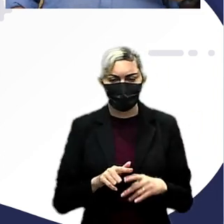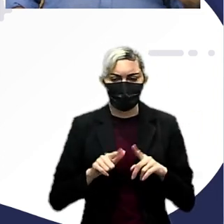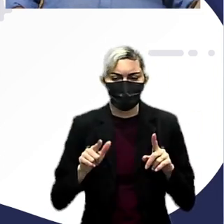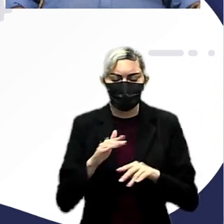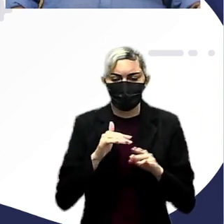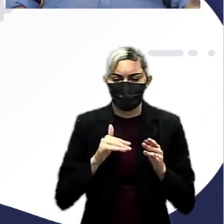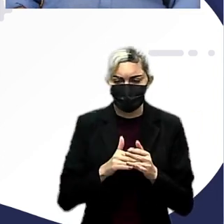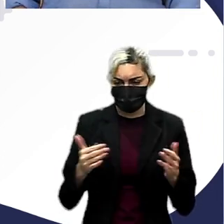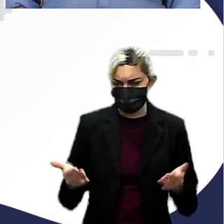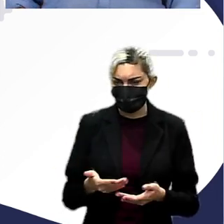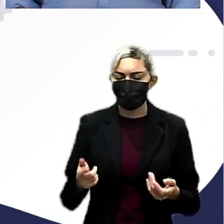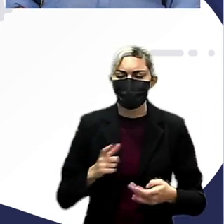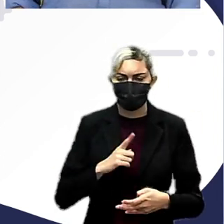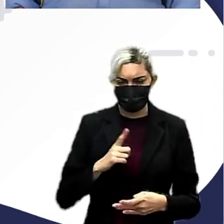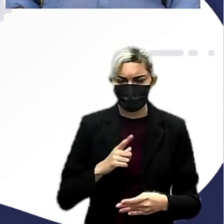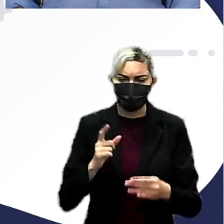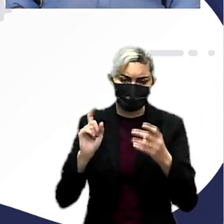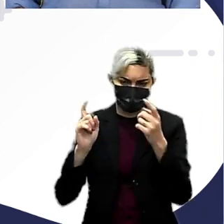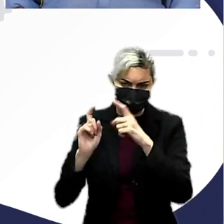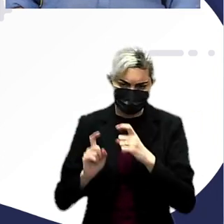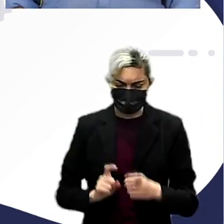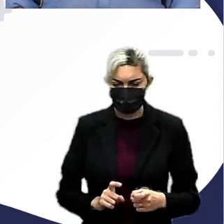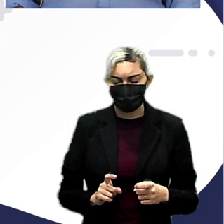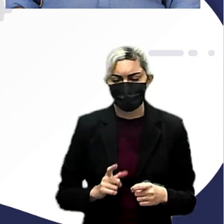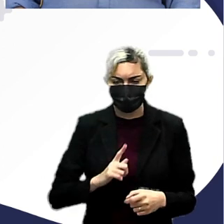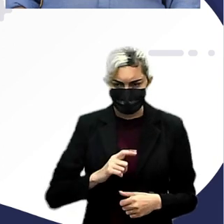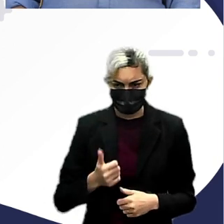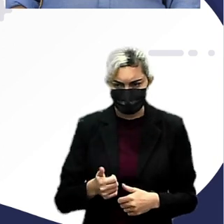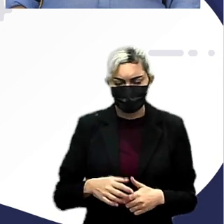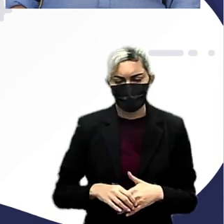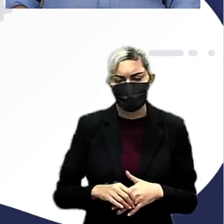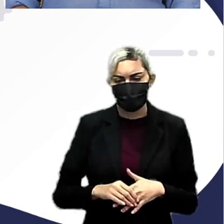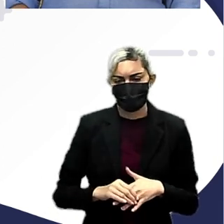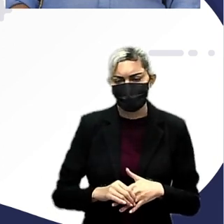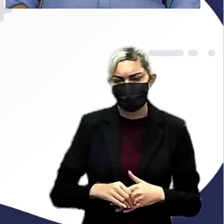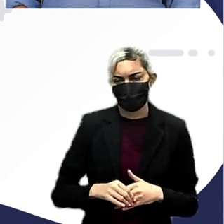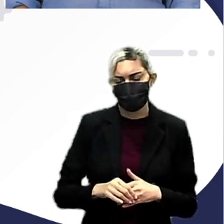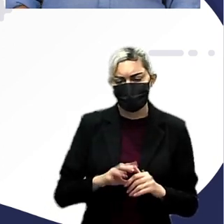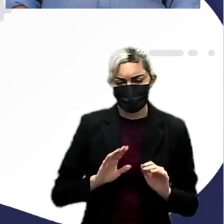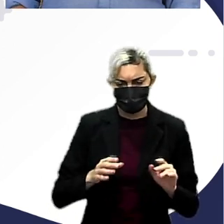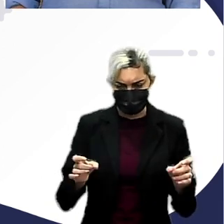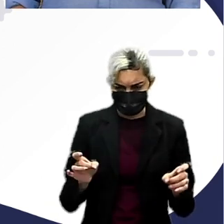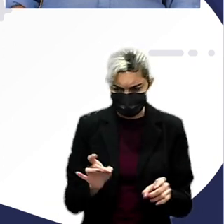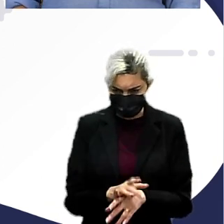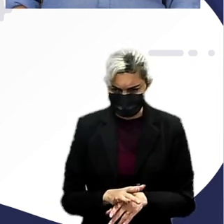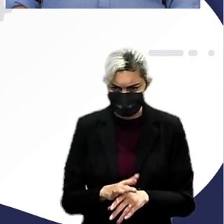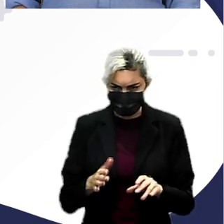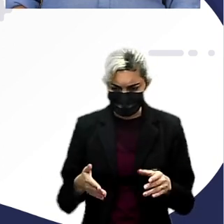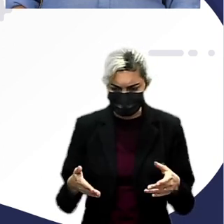tudo hoje em dia tem que ser negociado, tá? E fechando